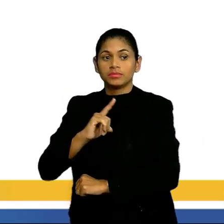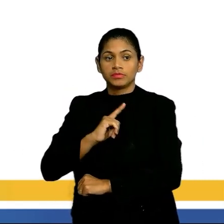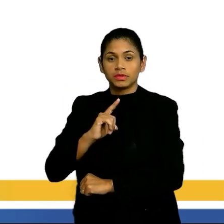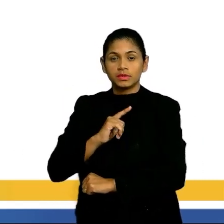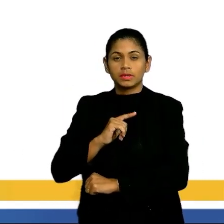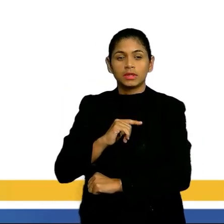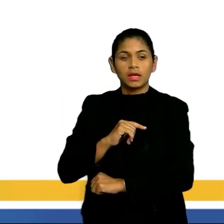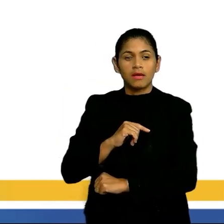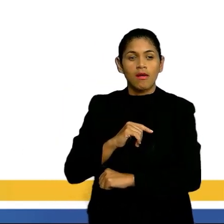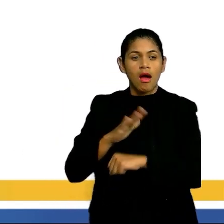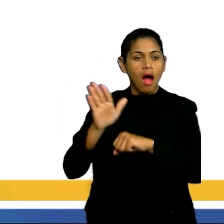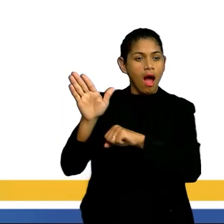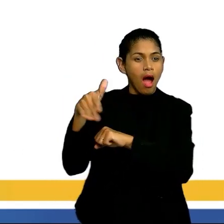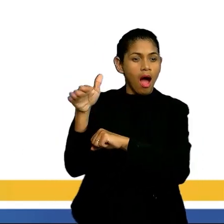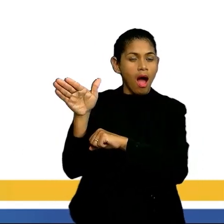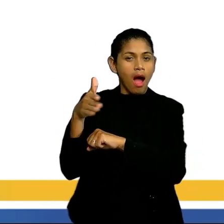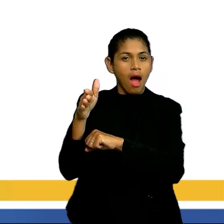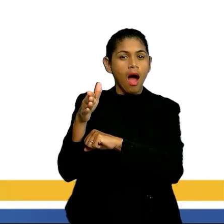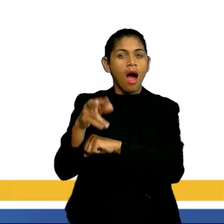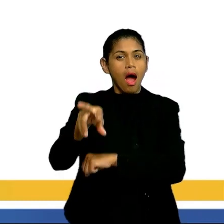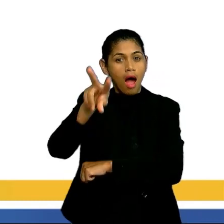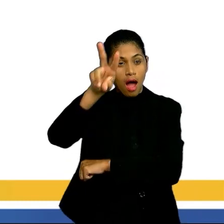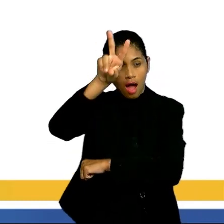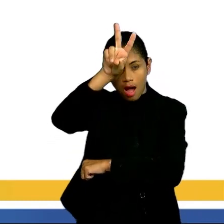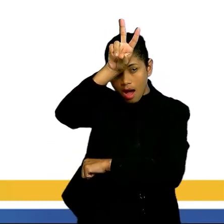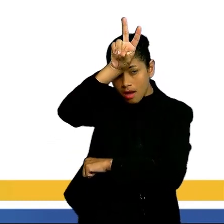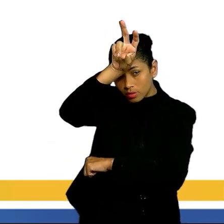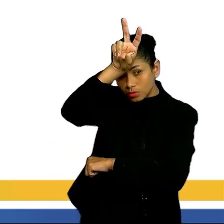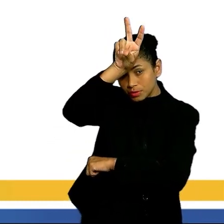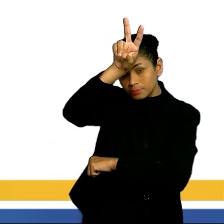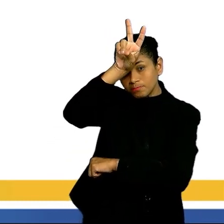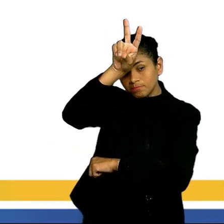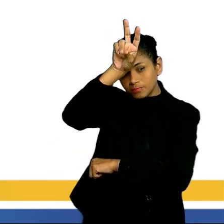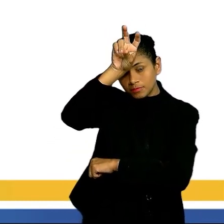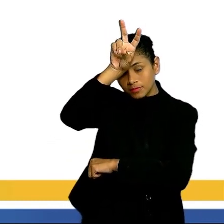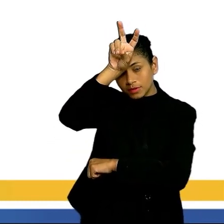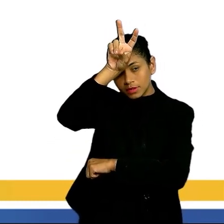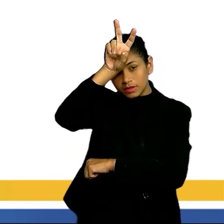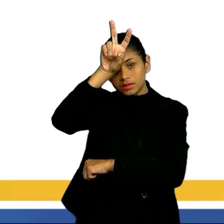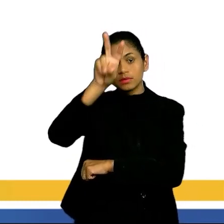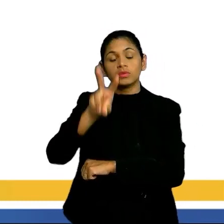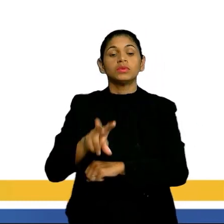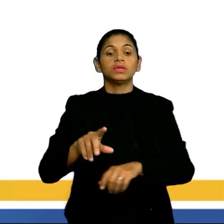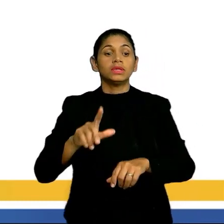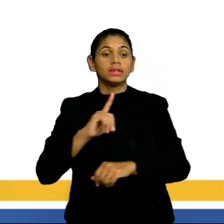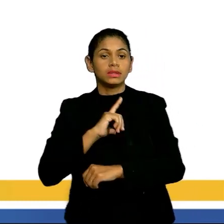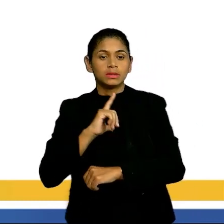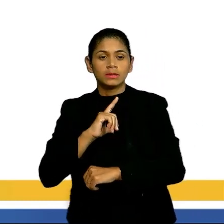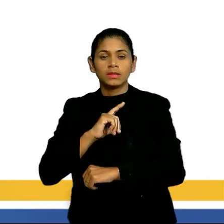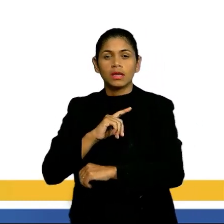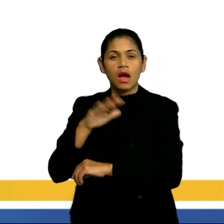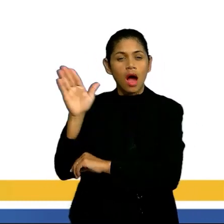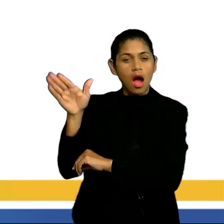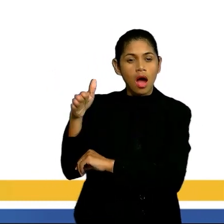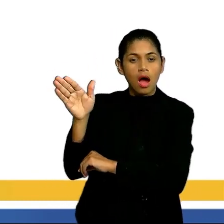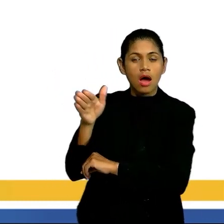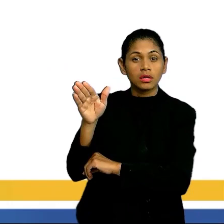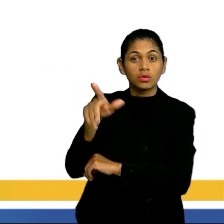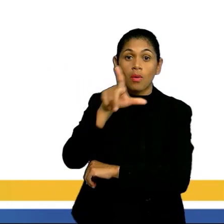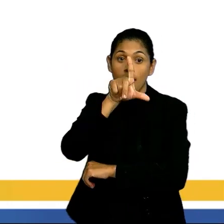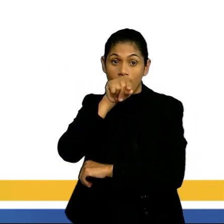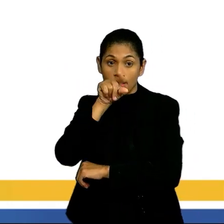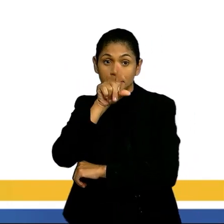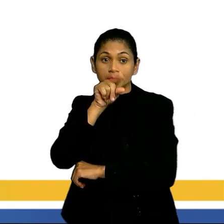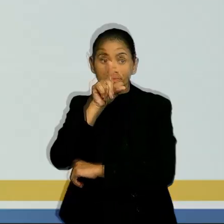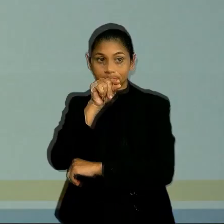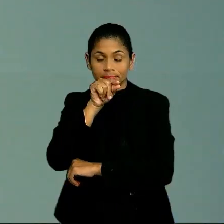ave. No caso aqui do primeiro, ele é composto por nervuras e quitinas. E no segundo, são penas